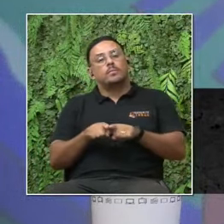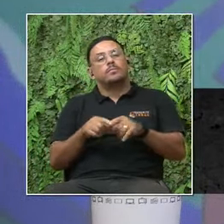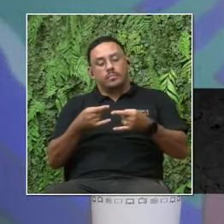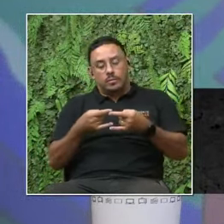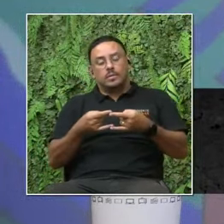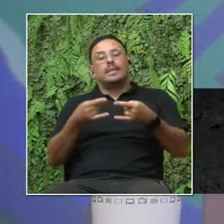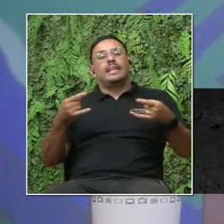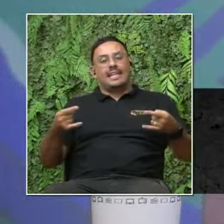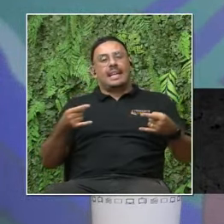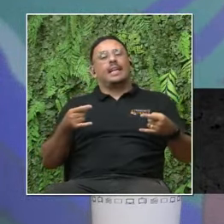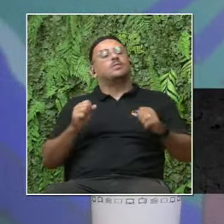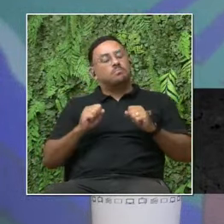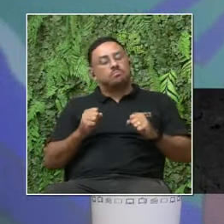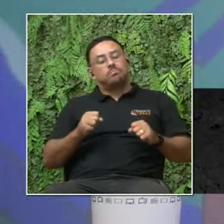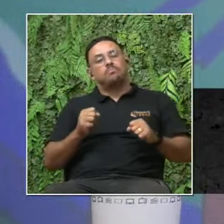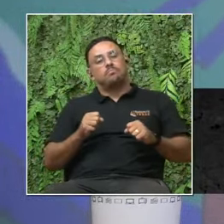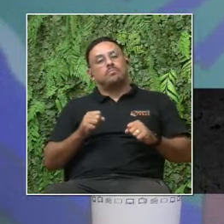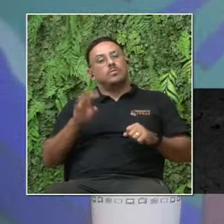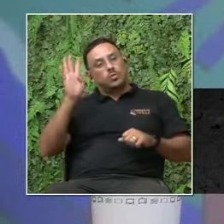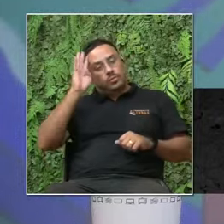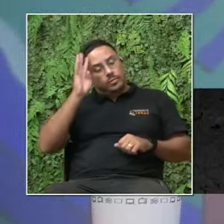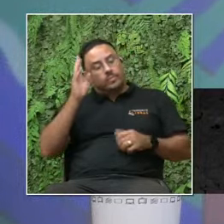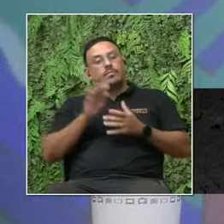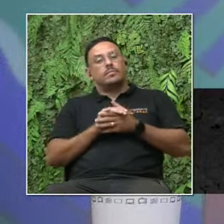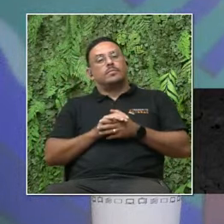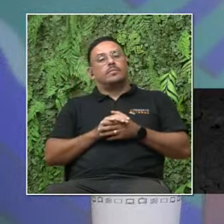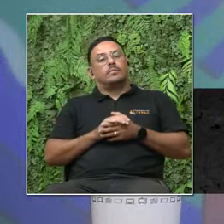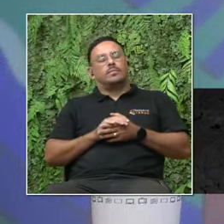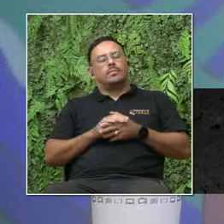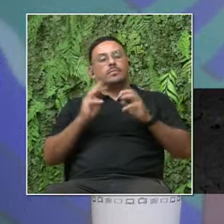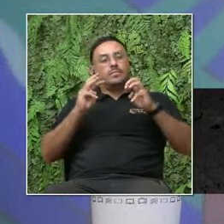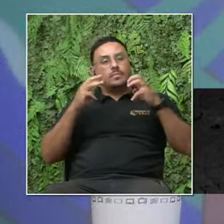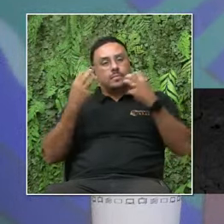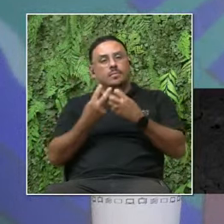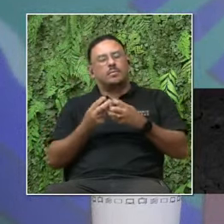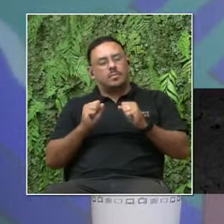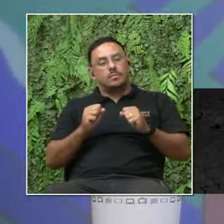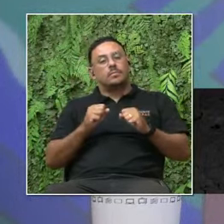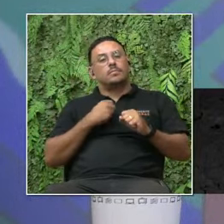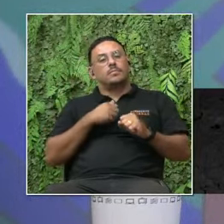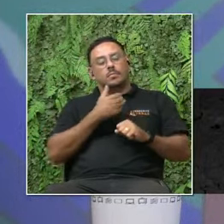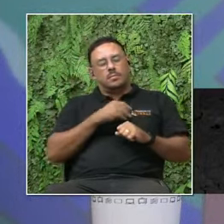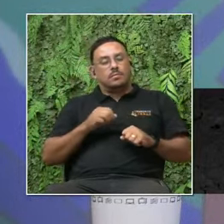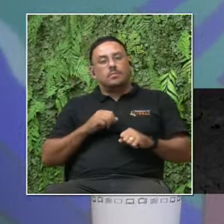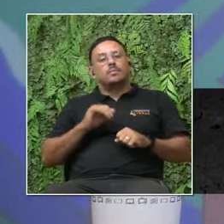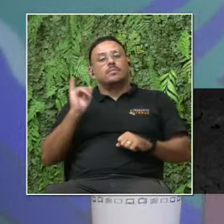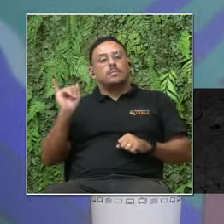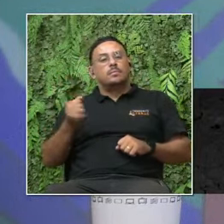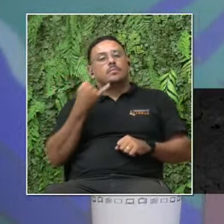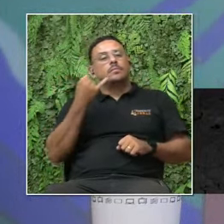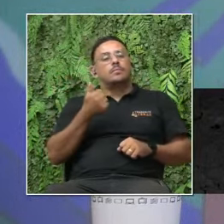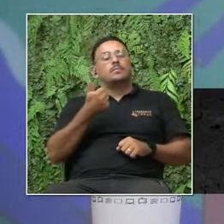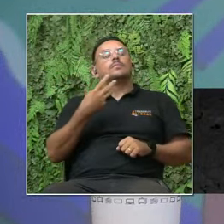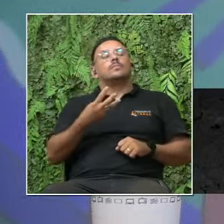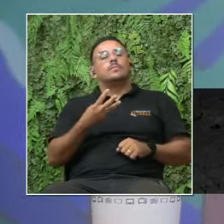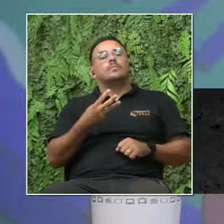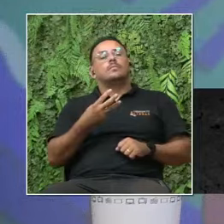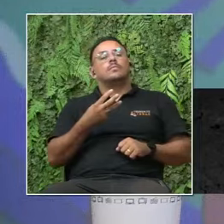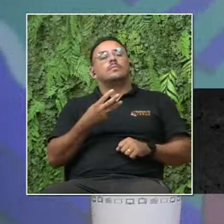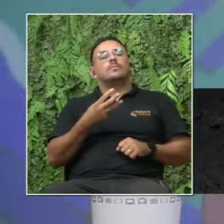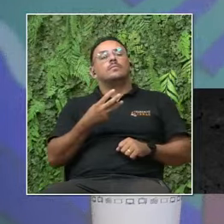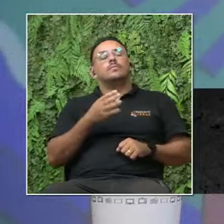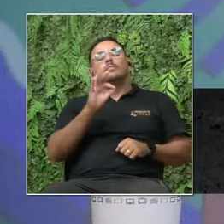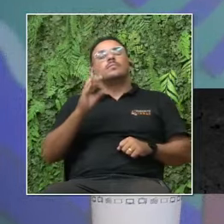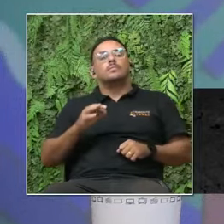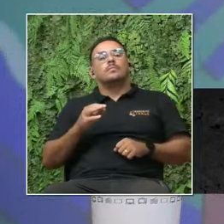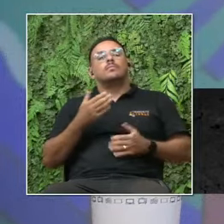ingresso para torcer pro galo na Libertadores na próxima quarta-feira jogo que vai ser na arena MRV você tem Galo na Veia você aproveita até 13% de desconto onde é